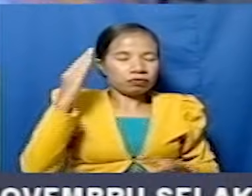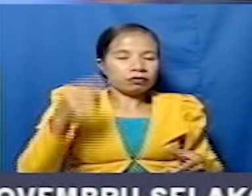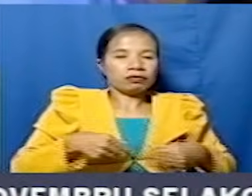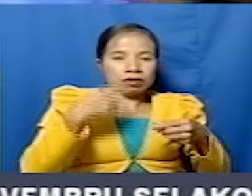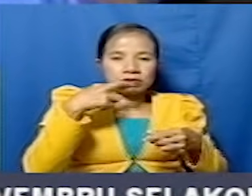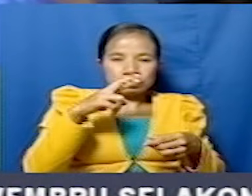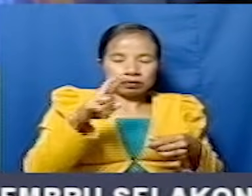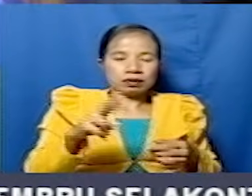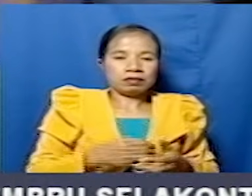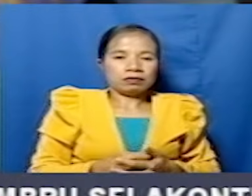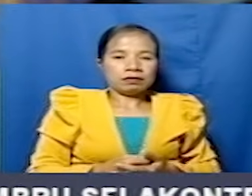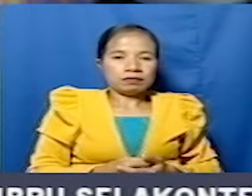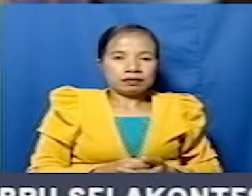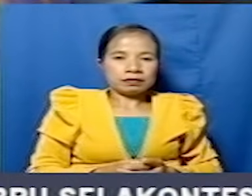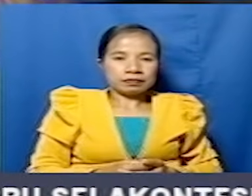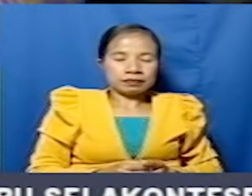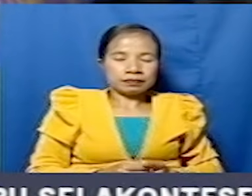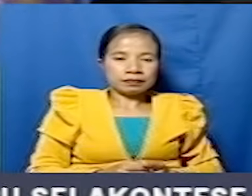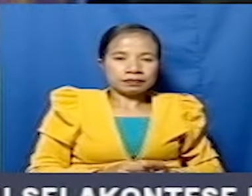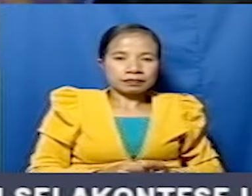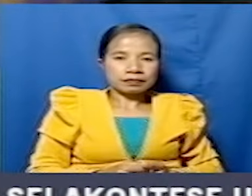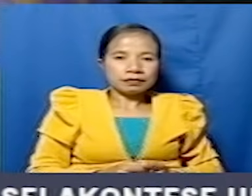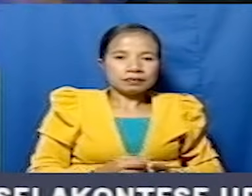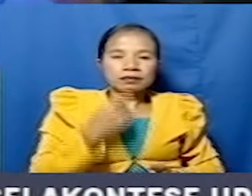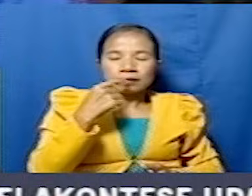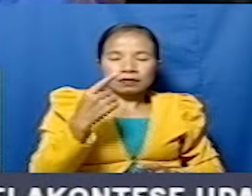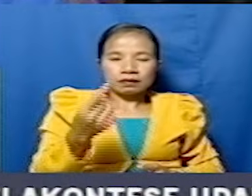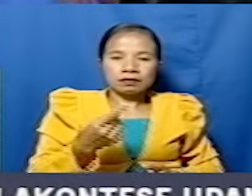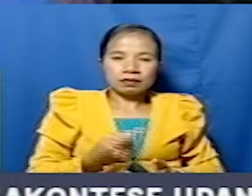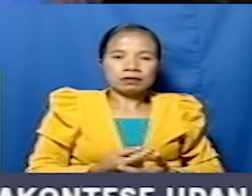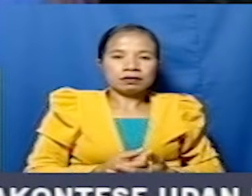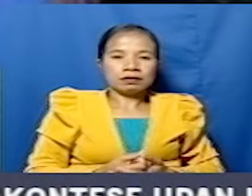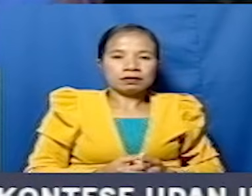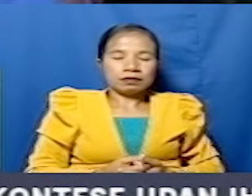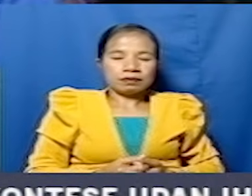hein hela resultado. Atau lehandit kataka